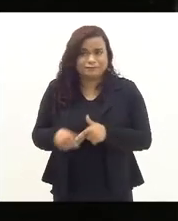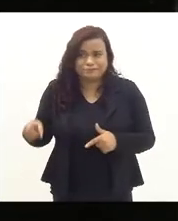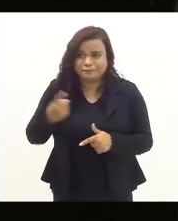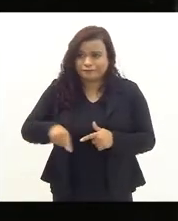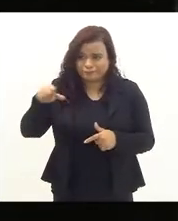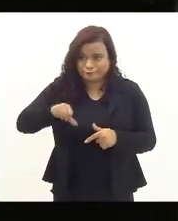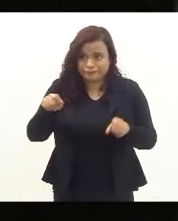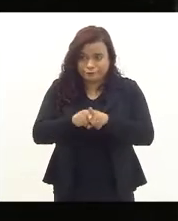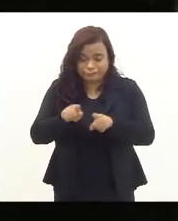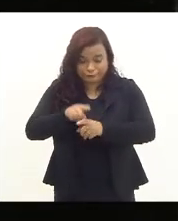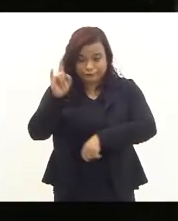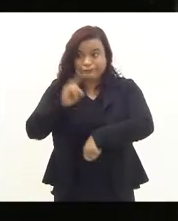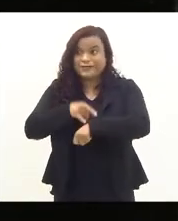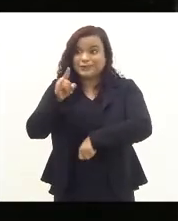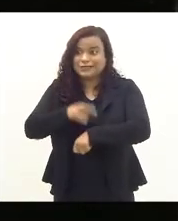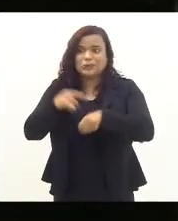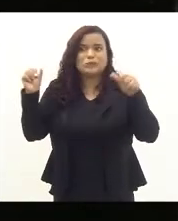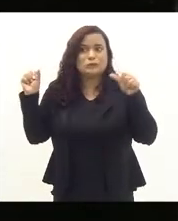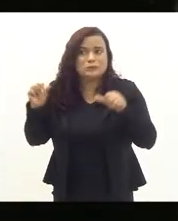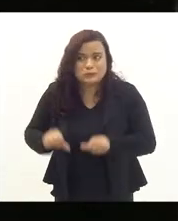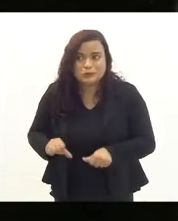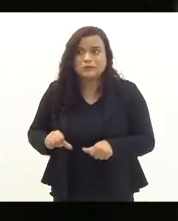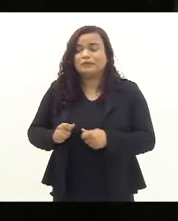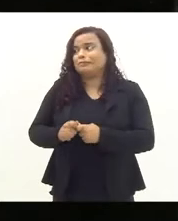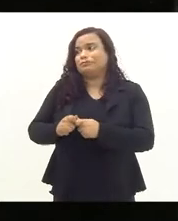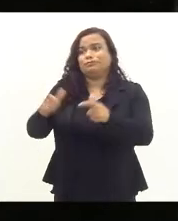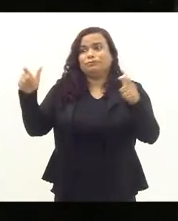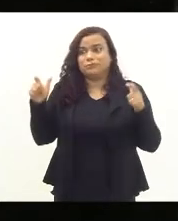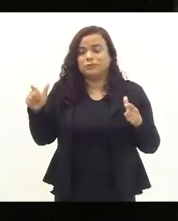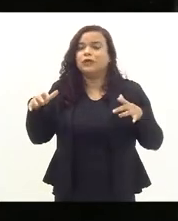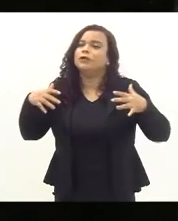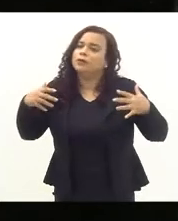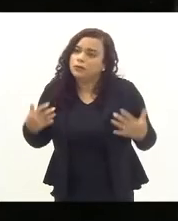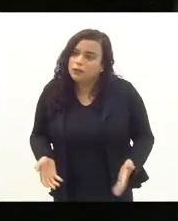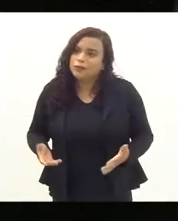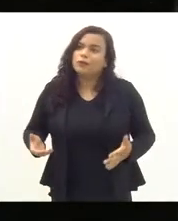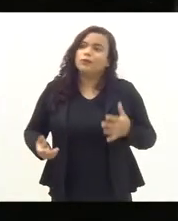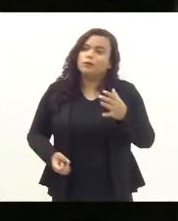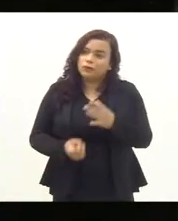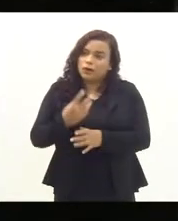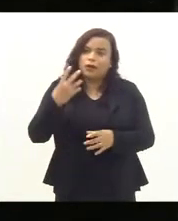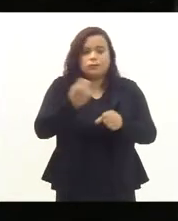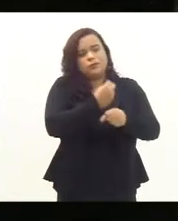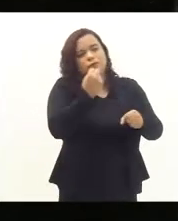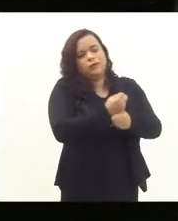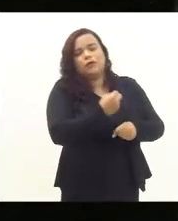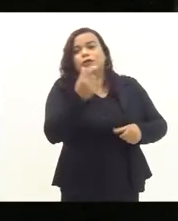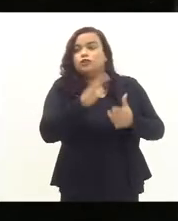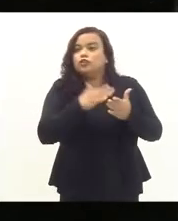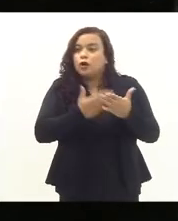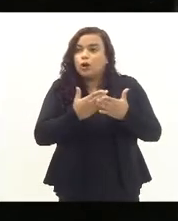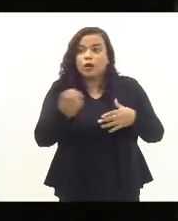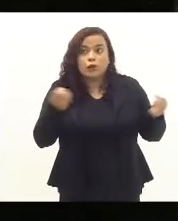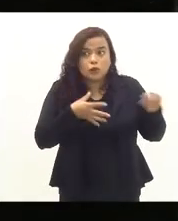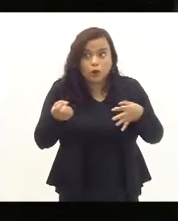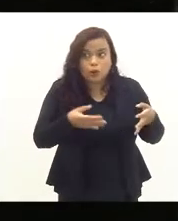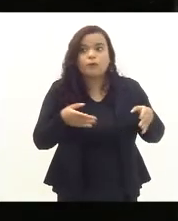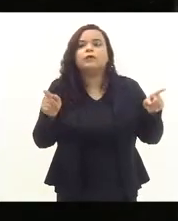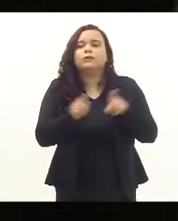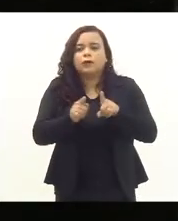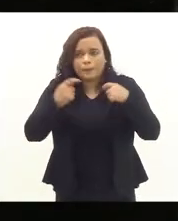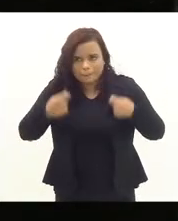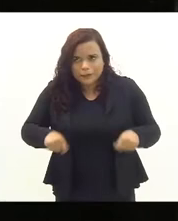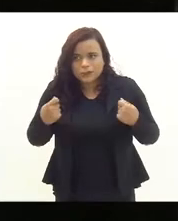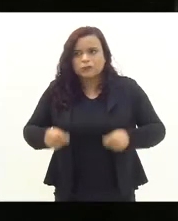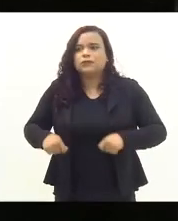Então me paga essa que seria necessário além da construção de novas escolas um programa